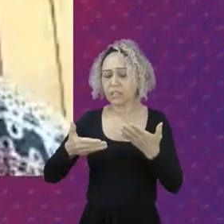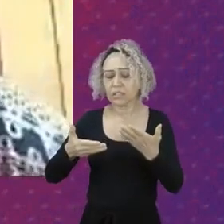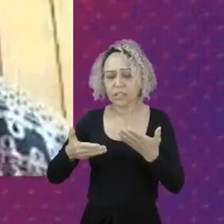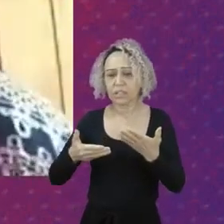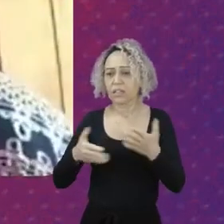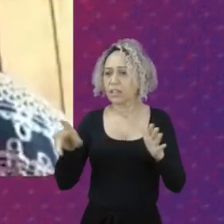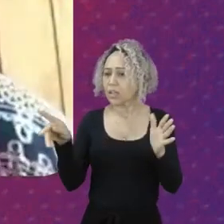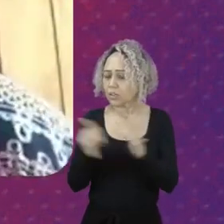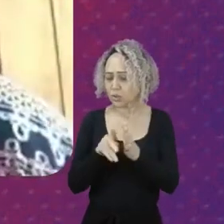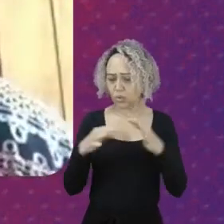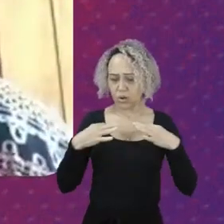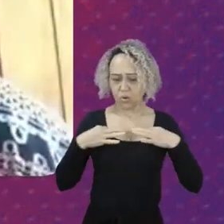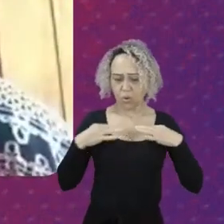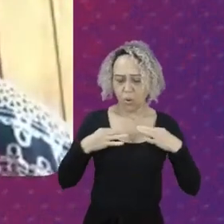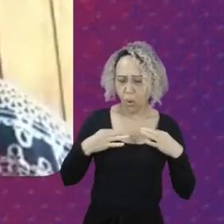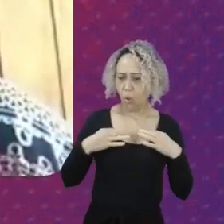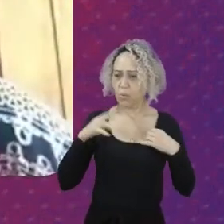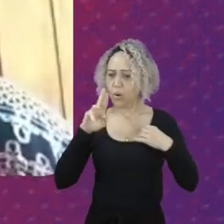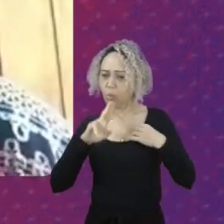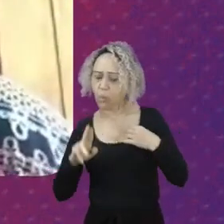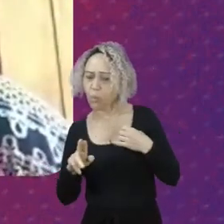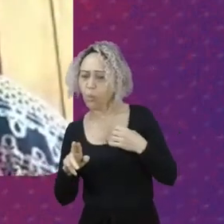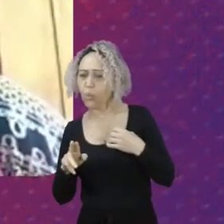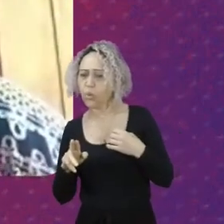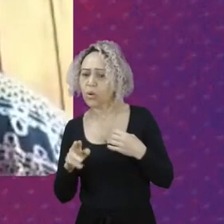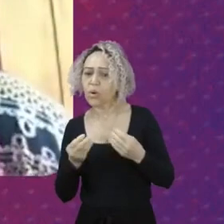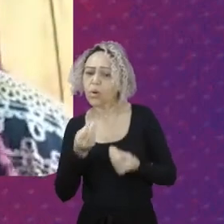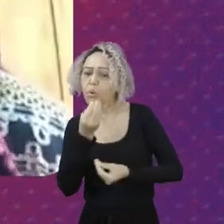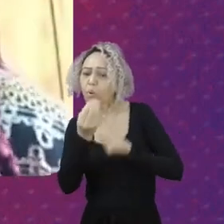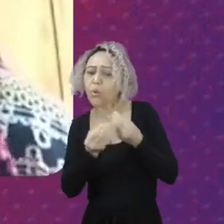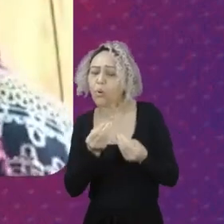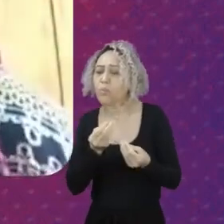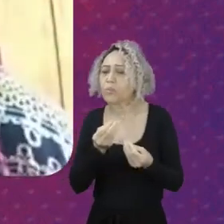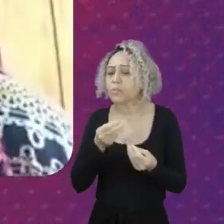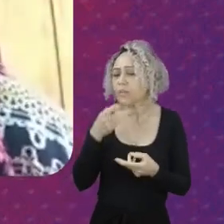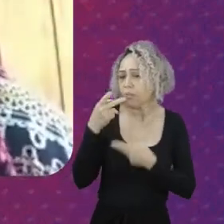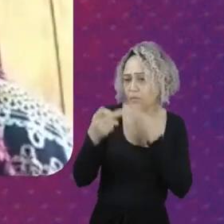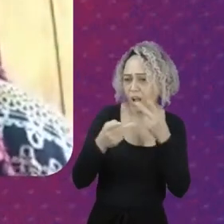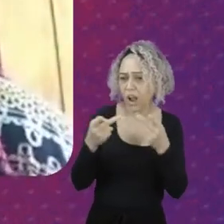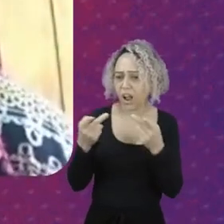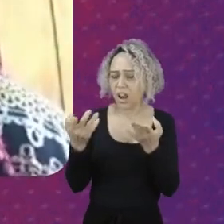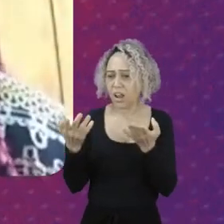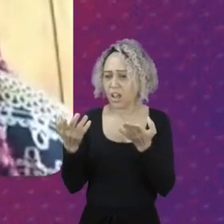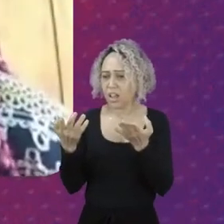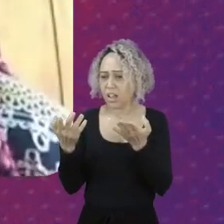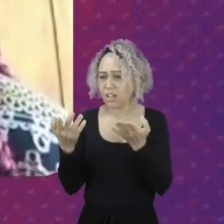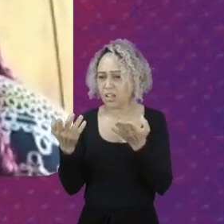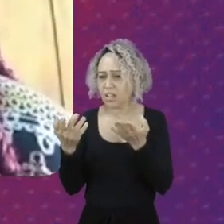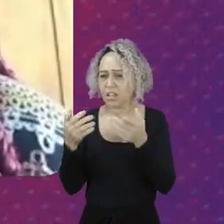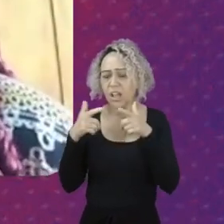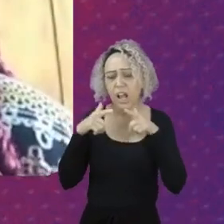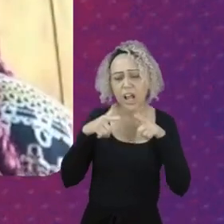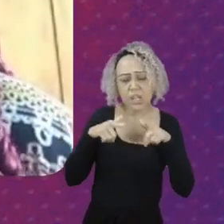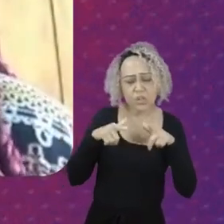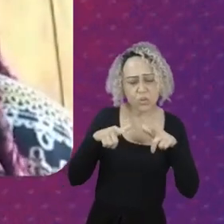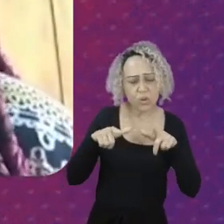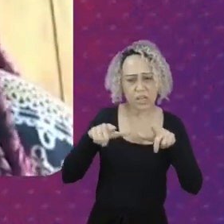muito própria, muito específica. Figuras que saíram da favela e foram para o mundo